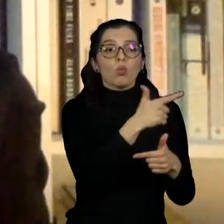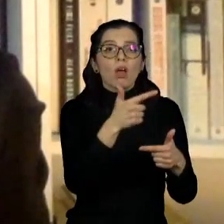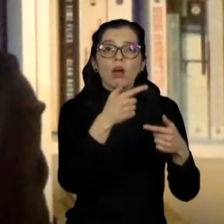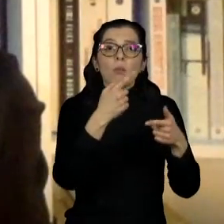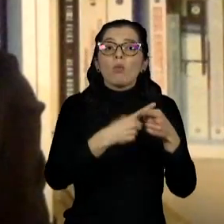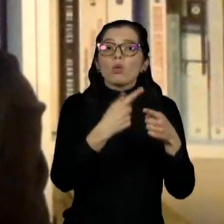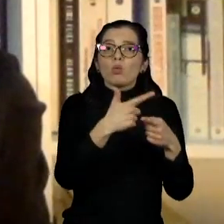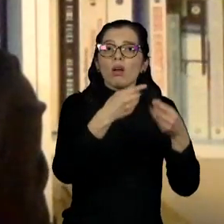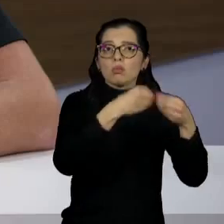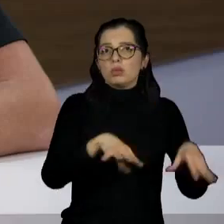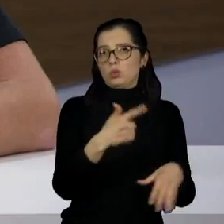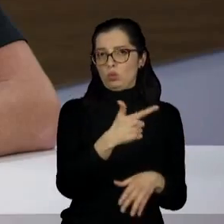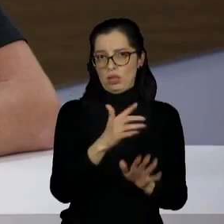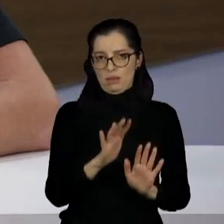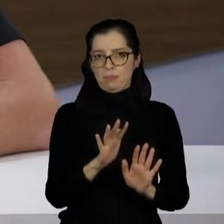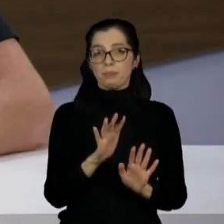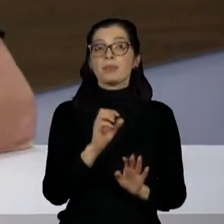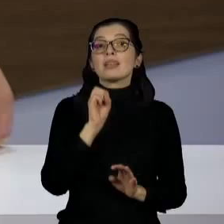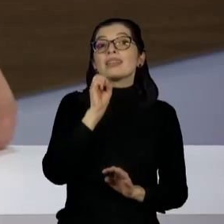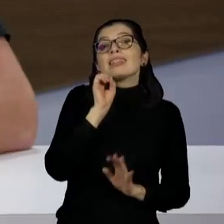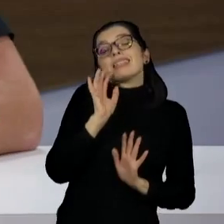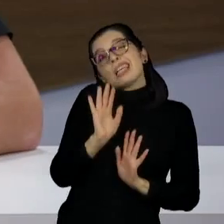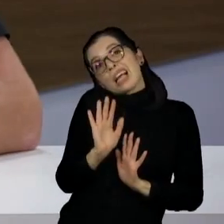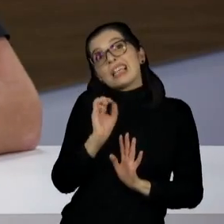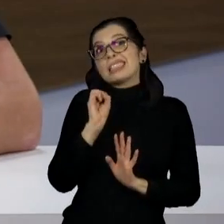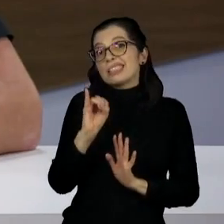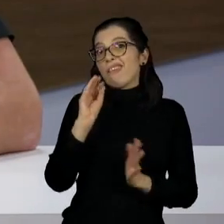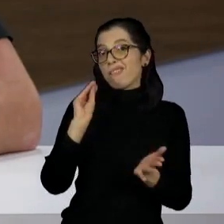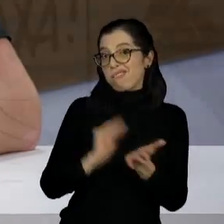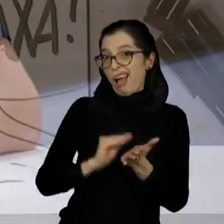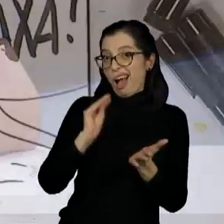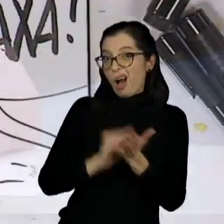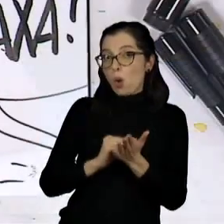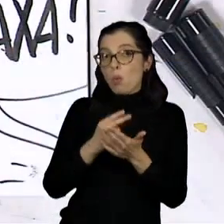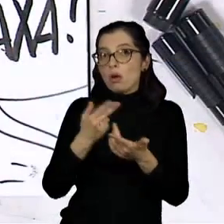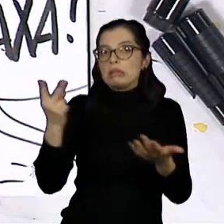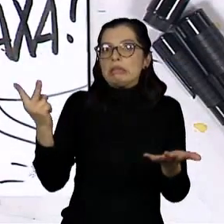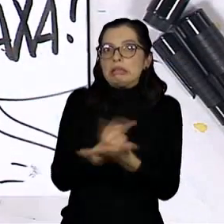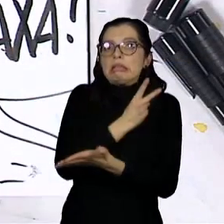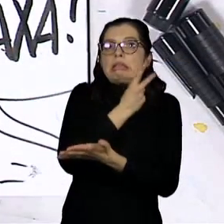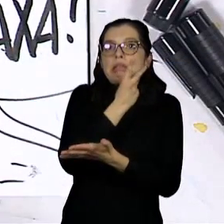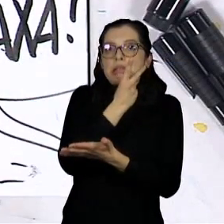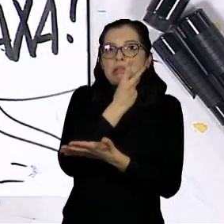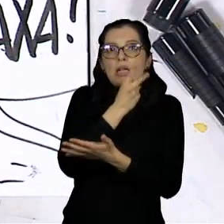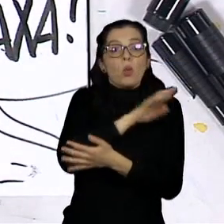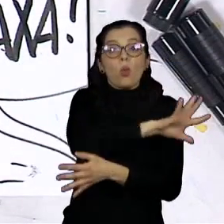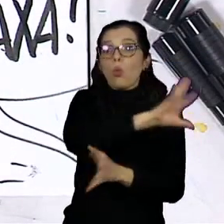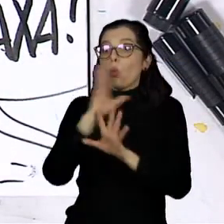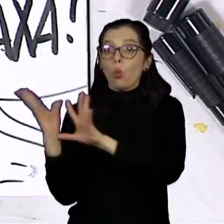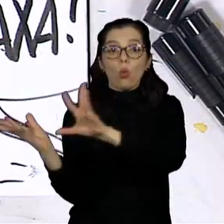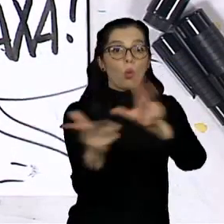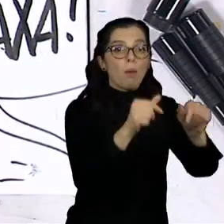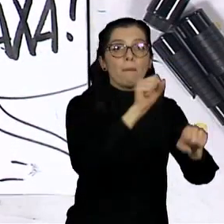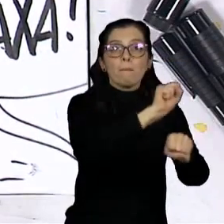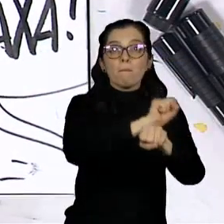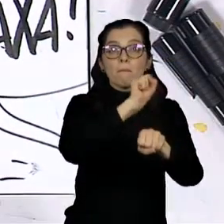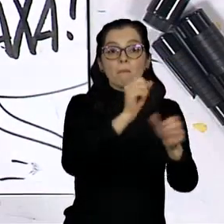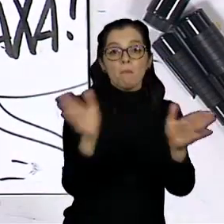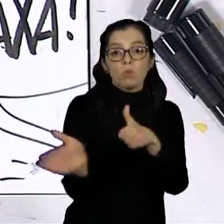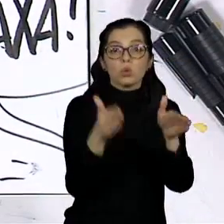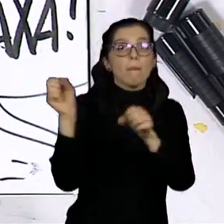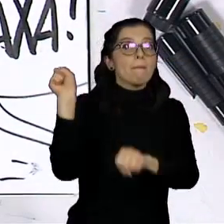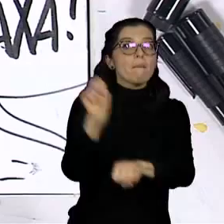têm no waste. Então, se um parto é missing, o de um sudden a toda production line vai ao halt.